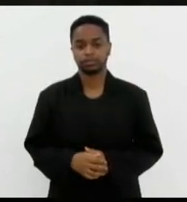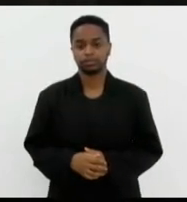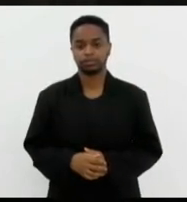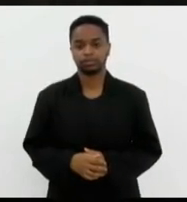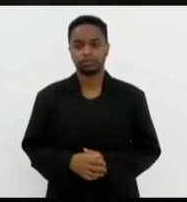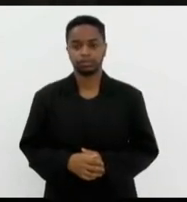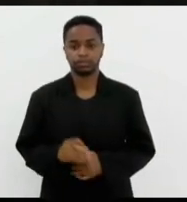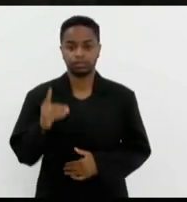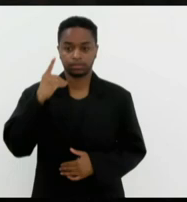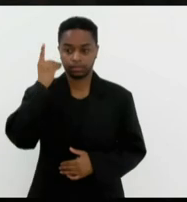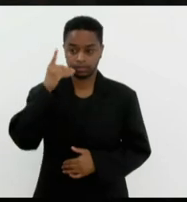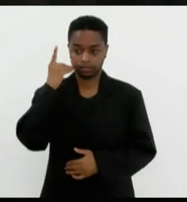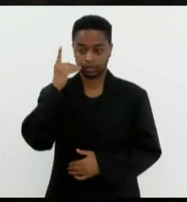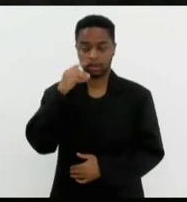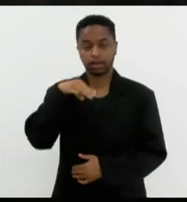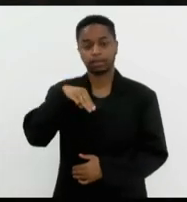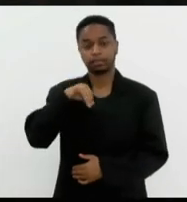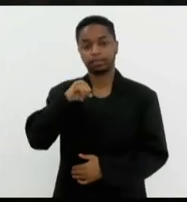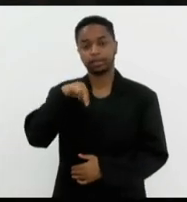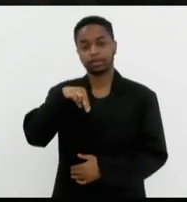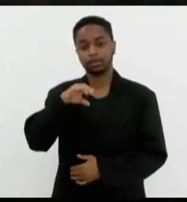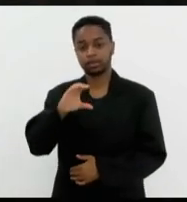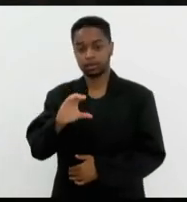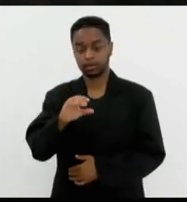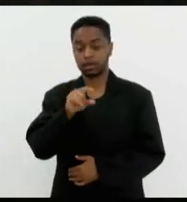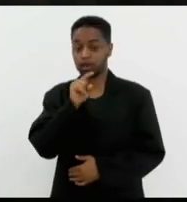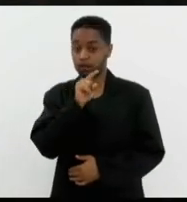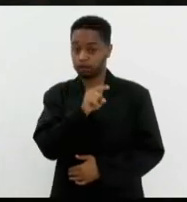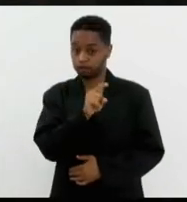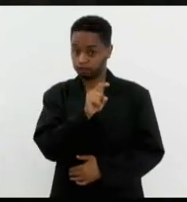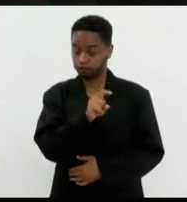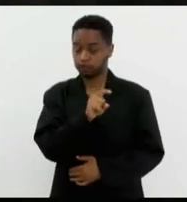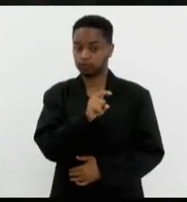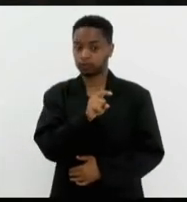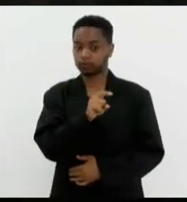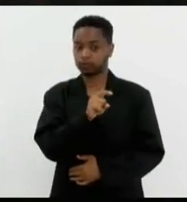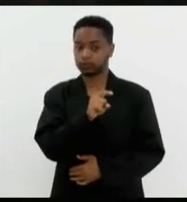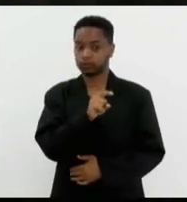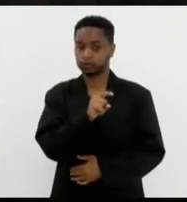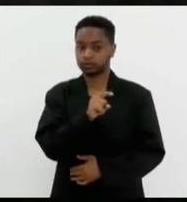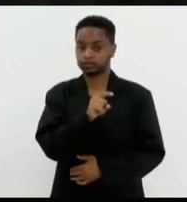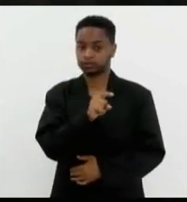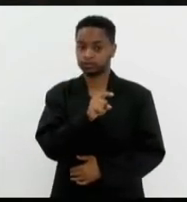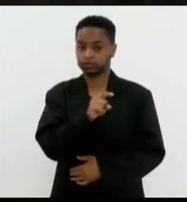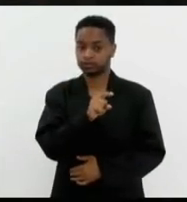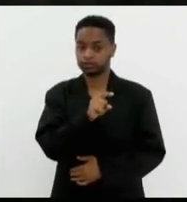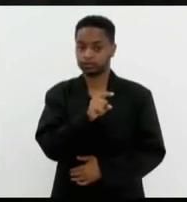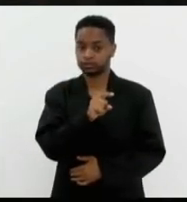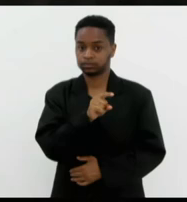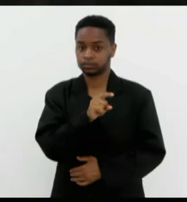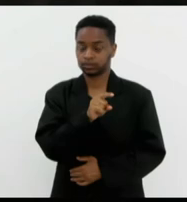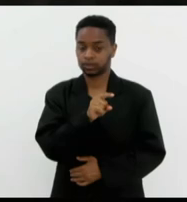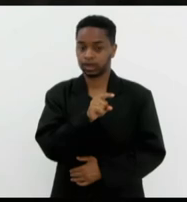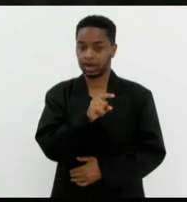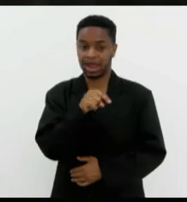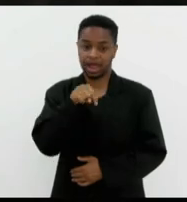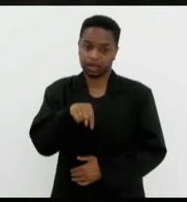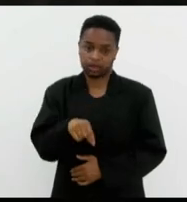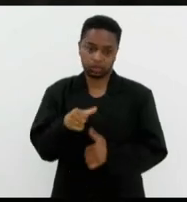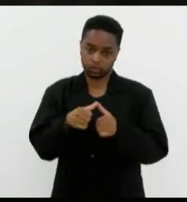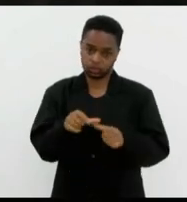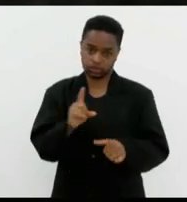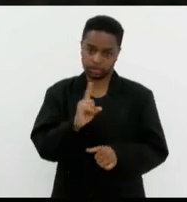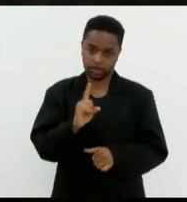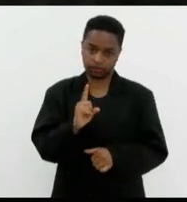deputado Carlos Mink, Vossa Excelência não estava aqui em plenário no